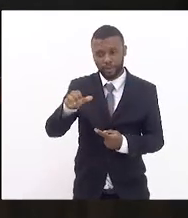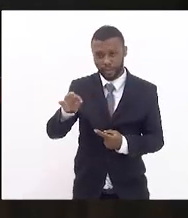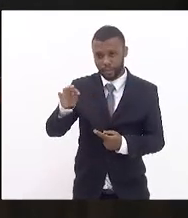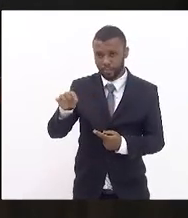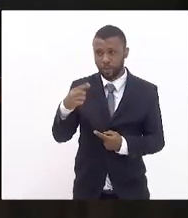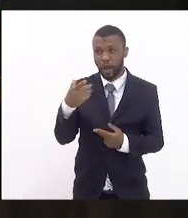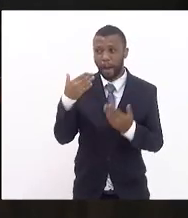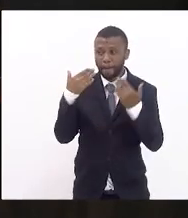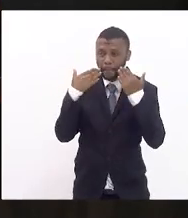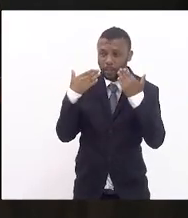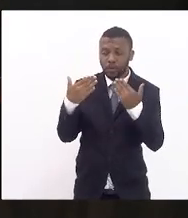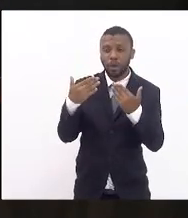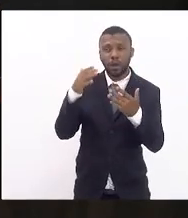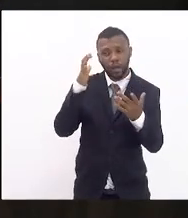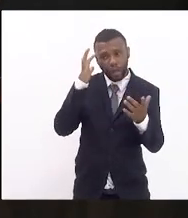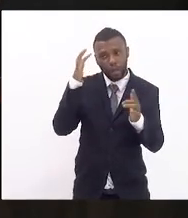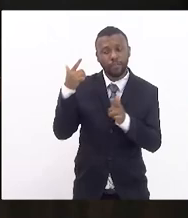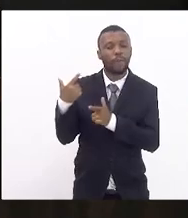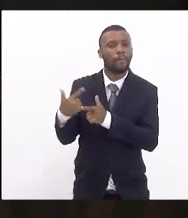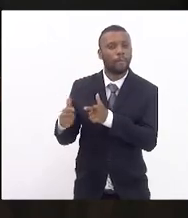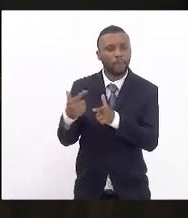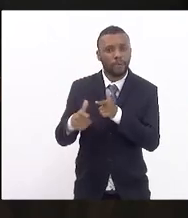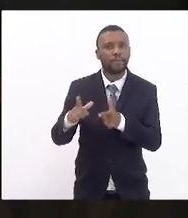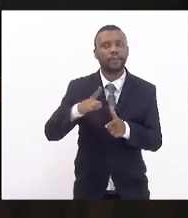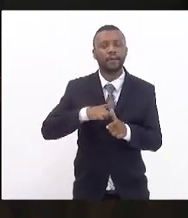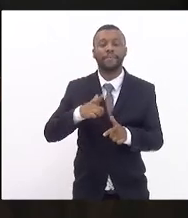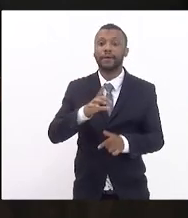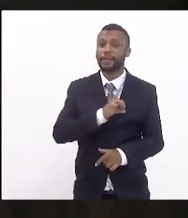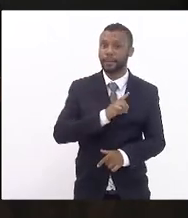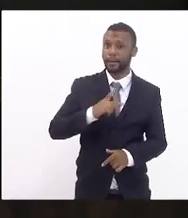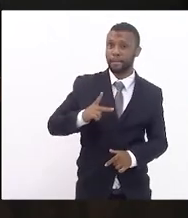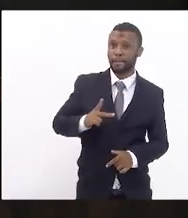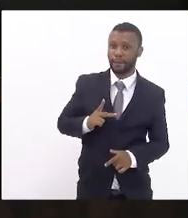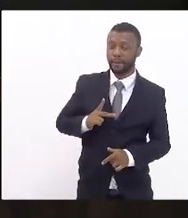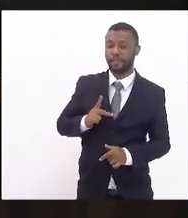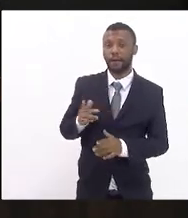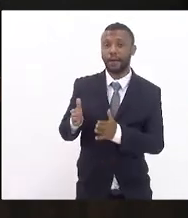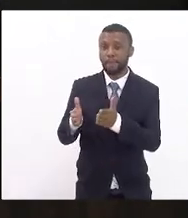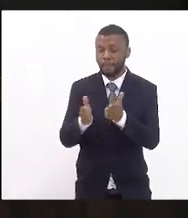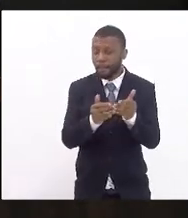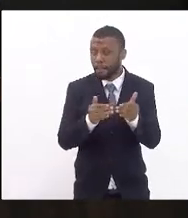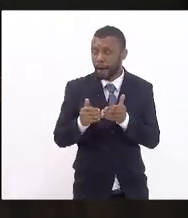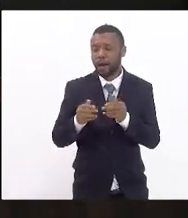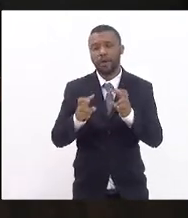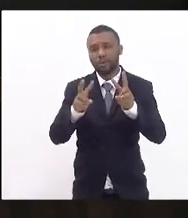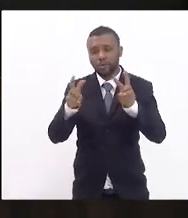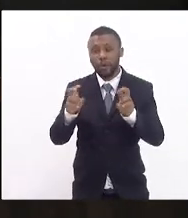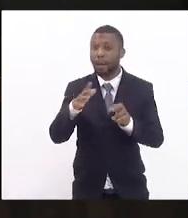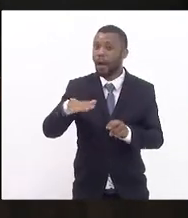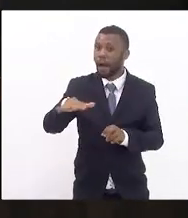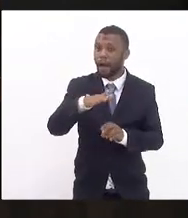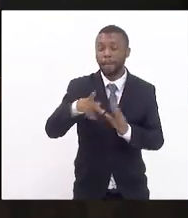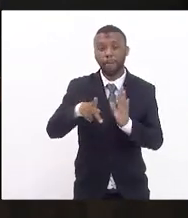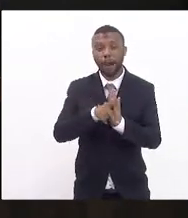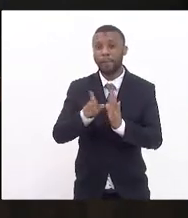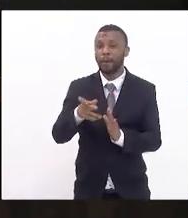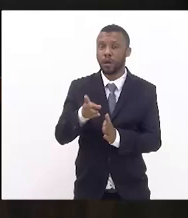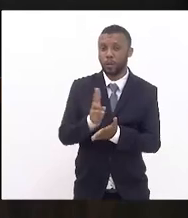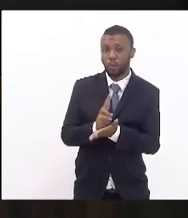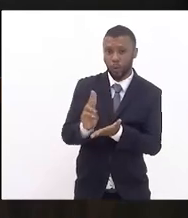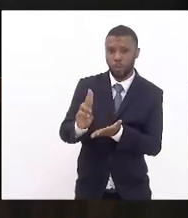e resolveu o problema. Quando veio a defensoria para fazer uma demanda lá em relação à área e à própria universidade,